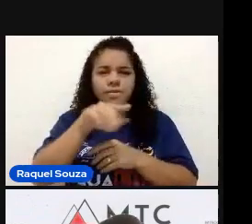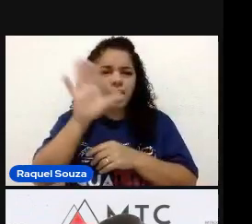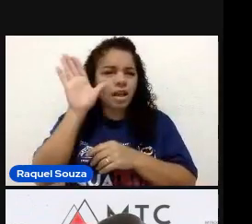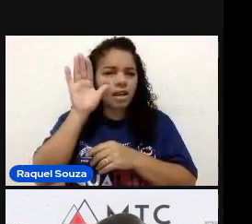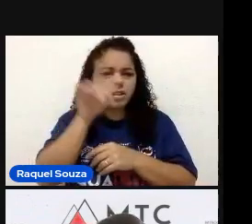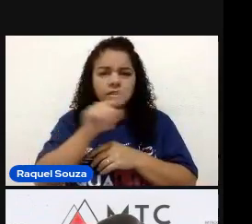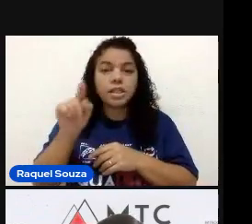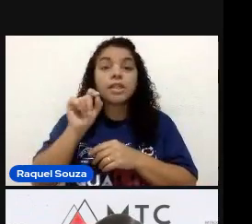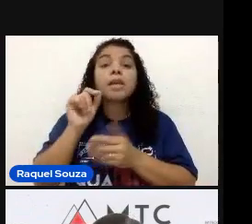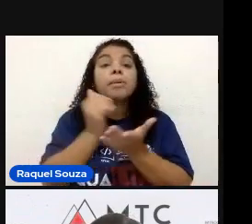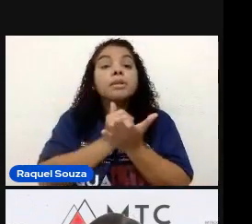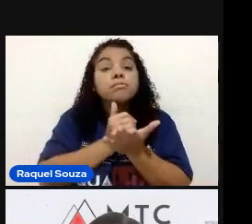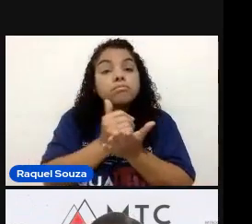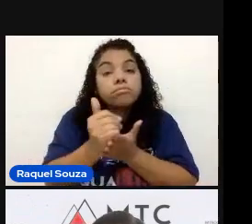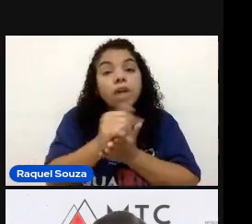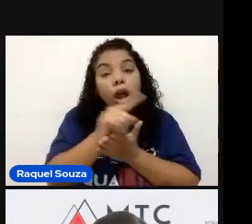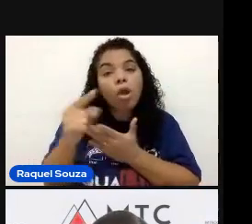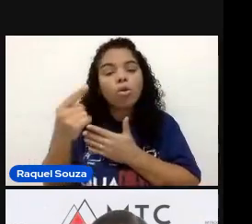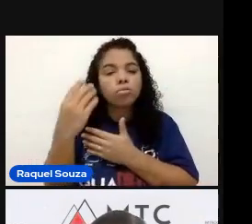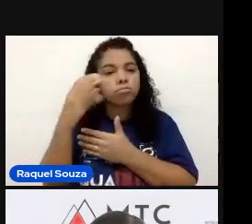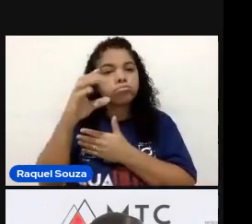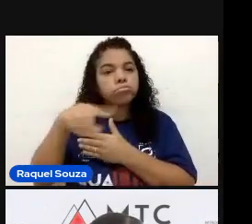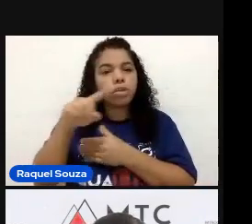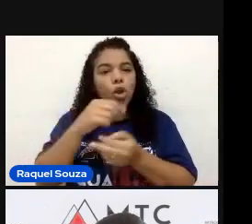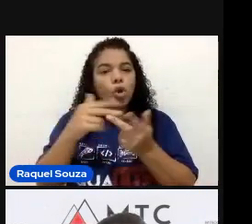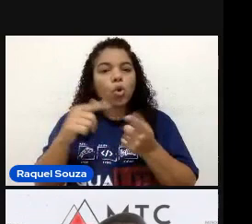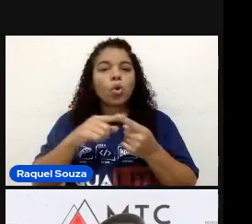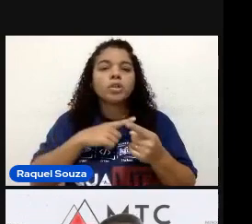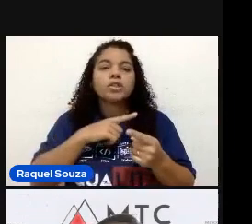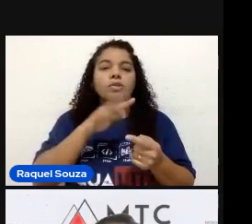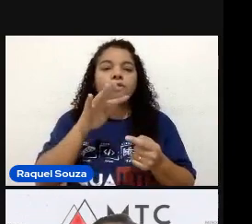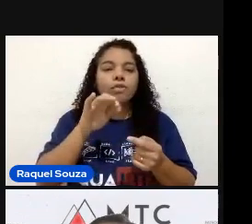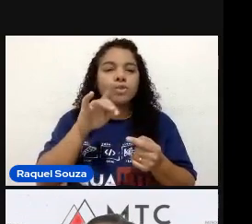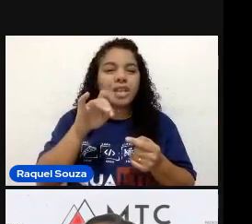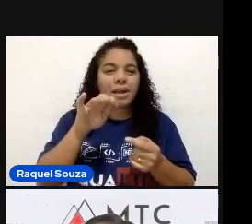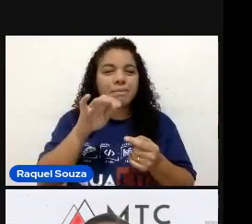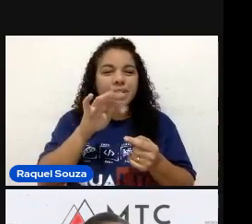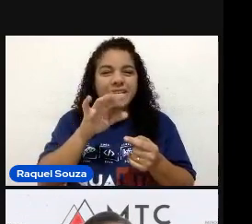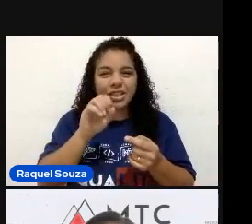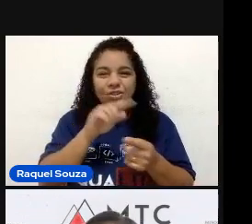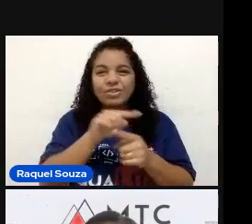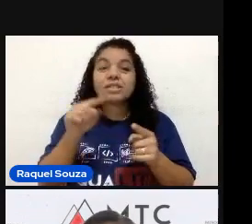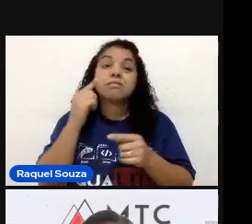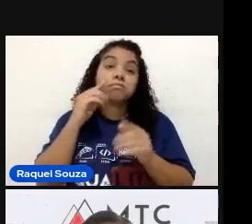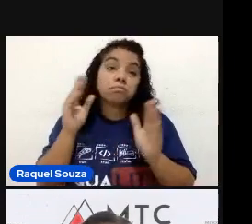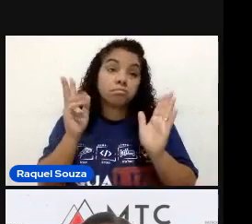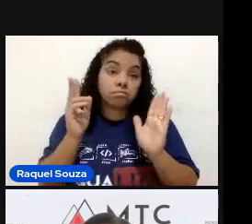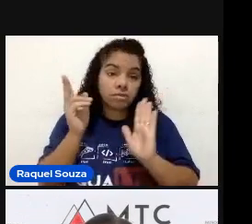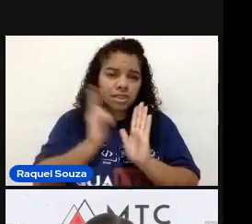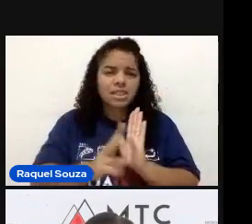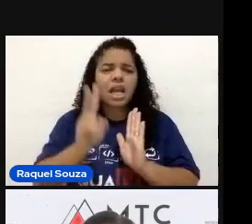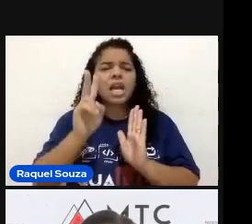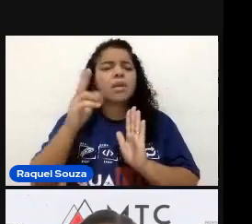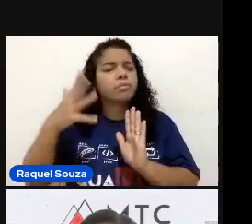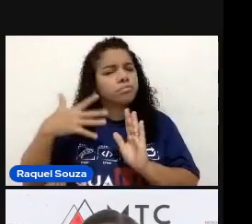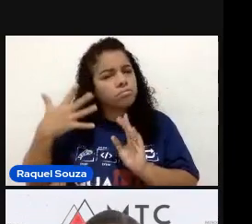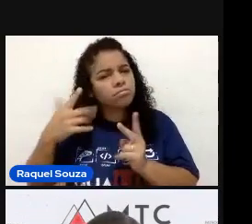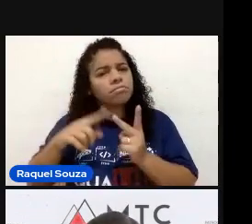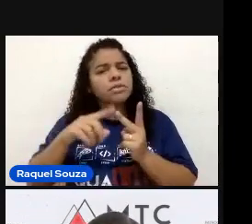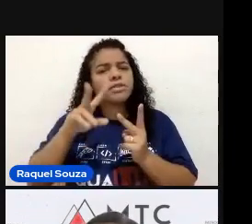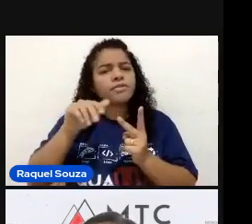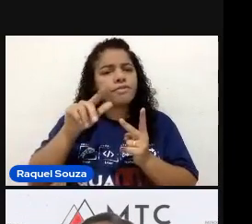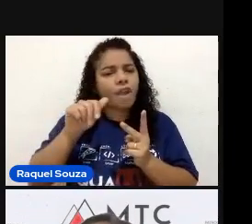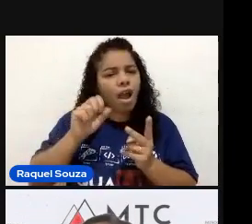está iniciando também, eu gosto de colocar muita coisa sobre fundamentos, e coloco sempre palestras, vagas também, principalmente